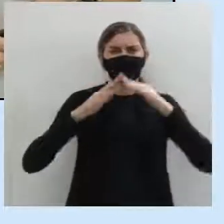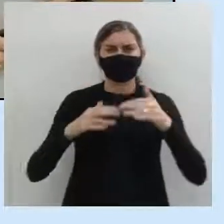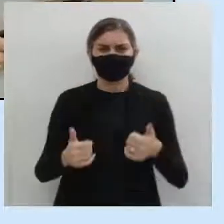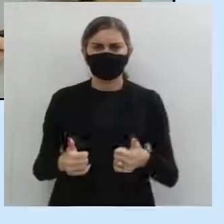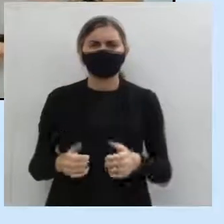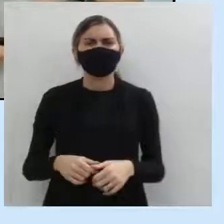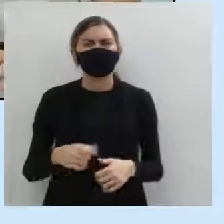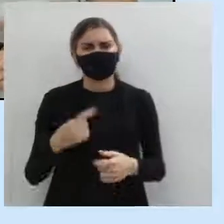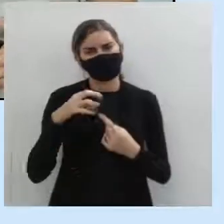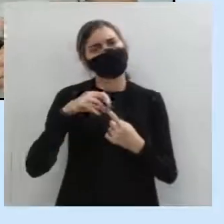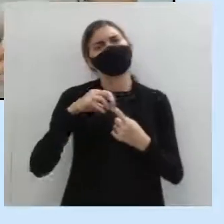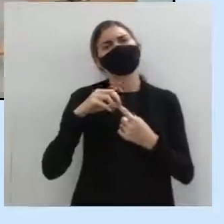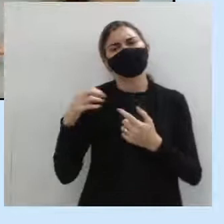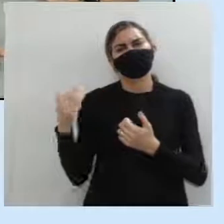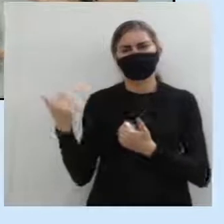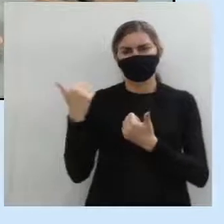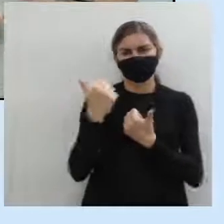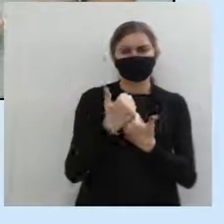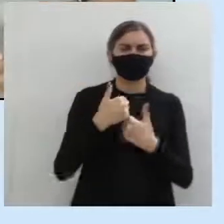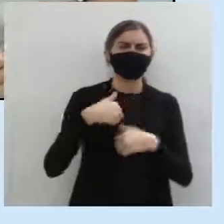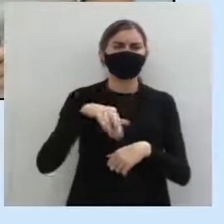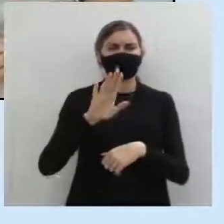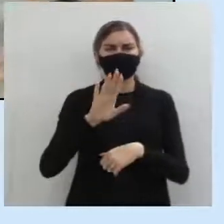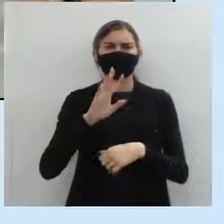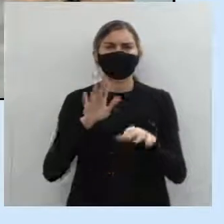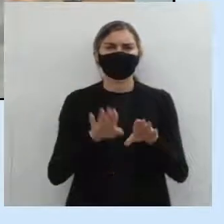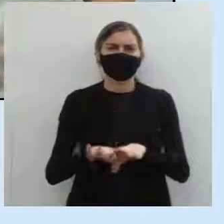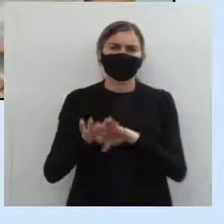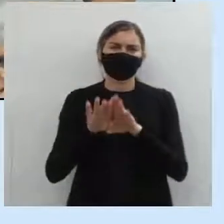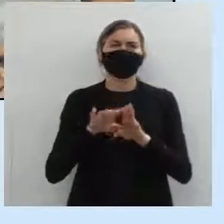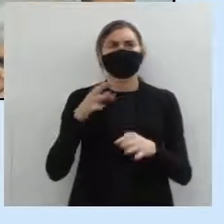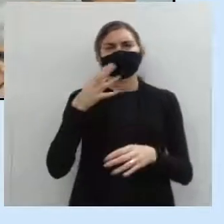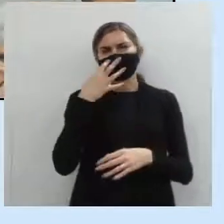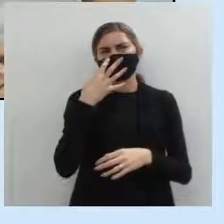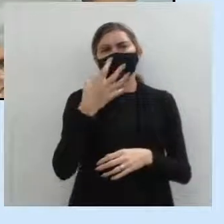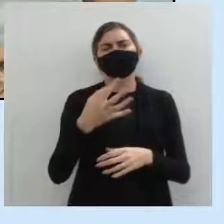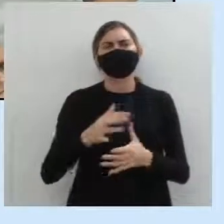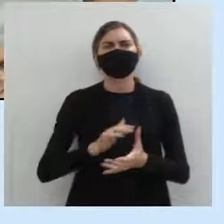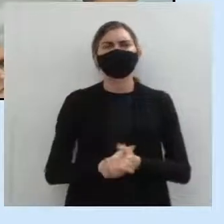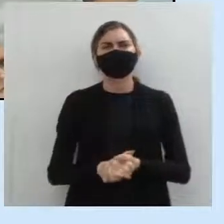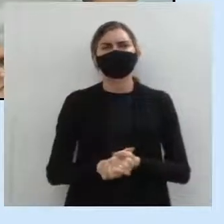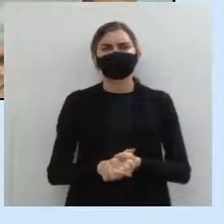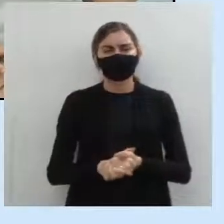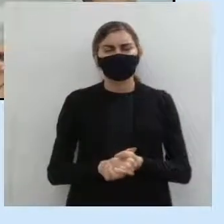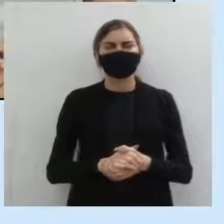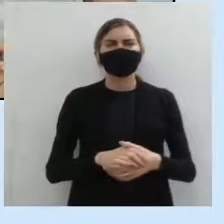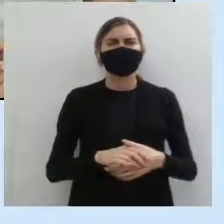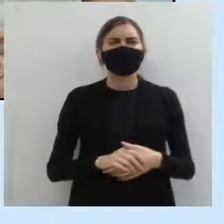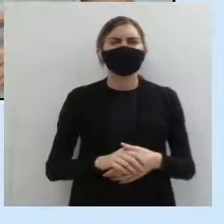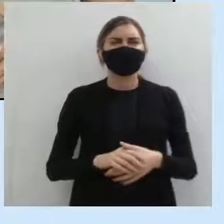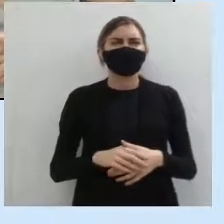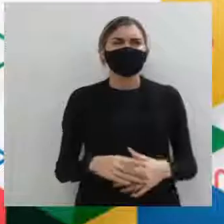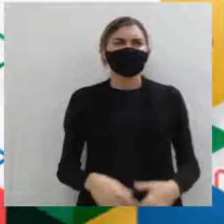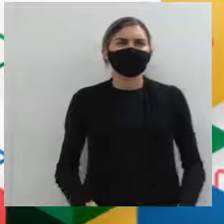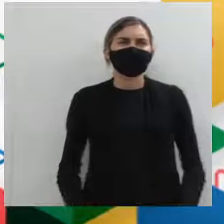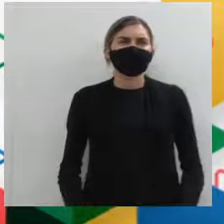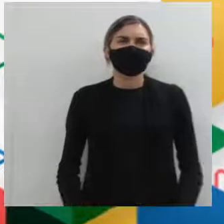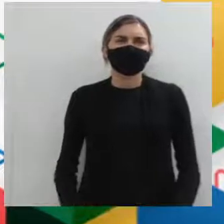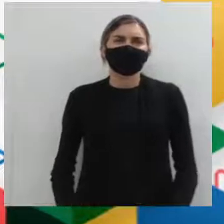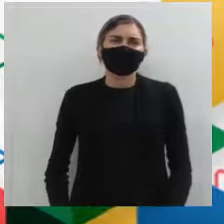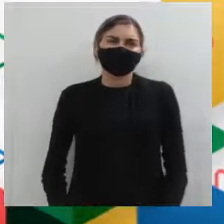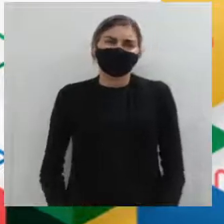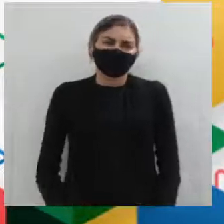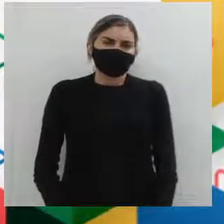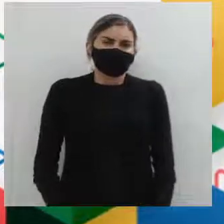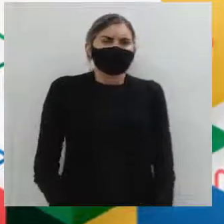bem? Uma das representações mais comuns dessa cena é a que vai seguir no próximo slide aí. Aninha, mostra aí para o